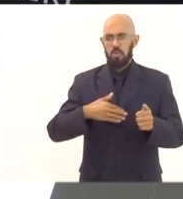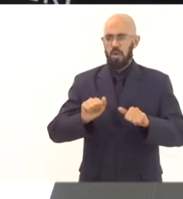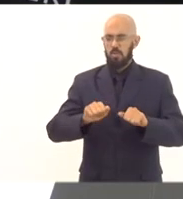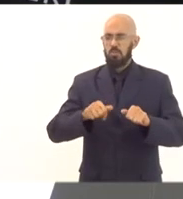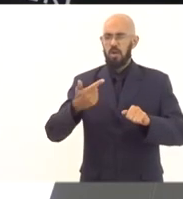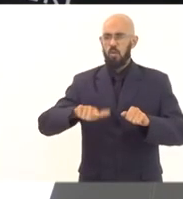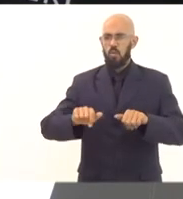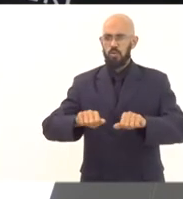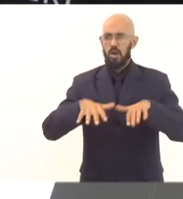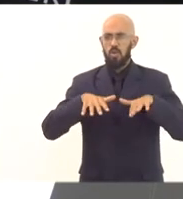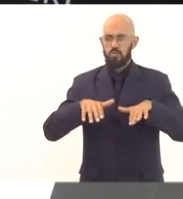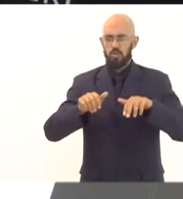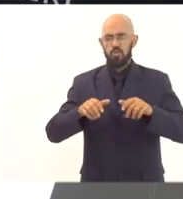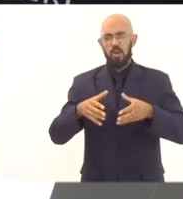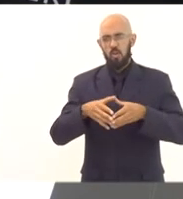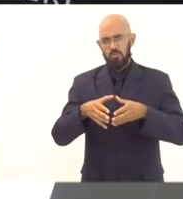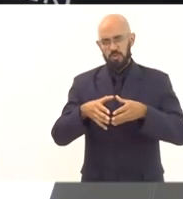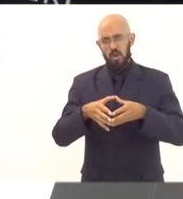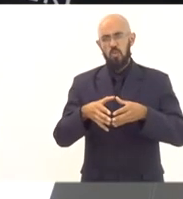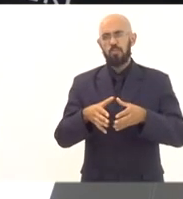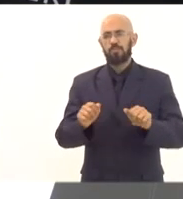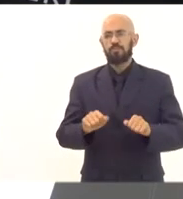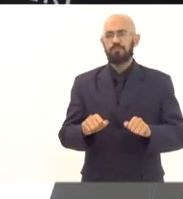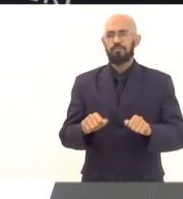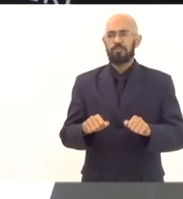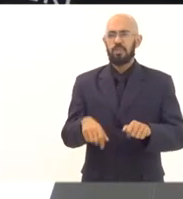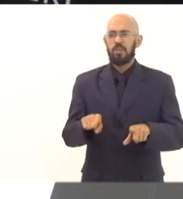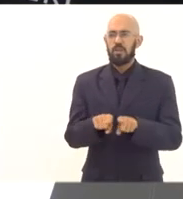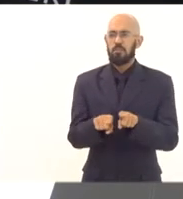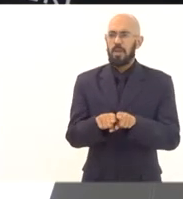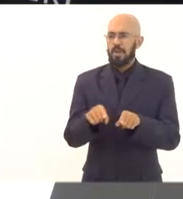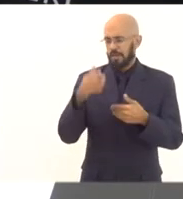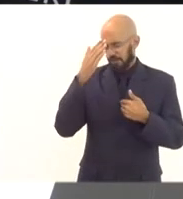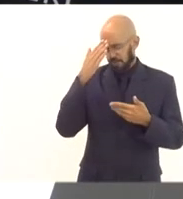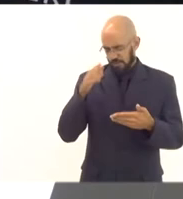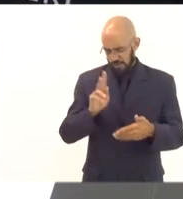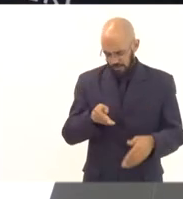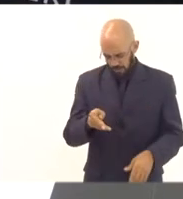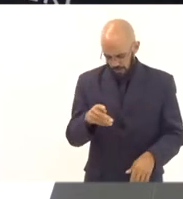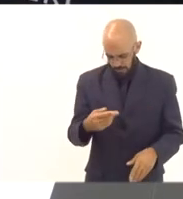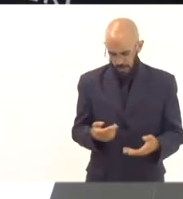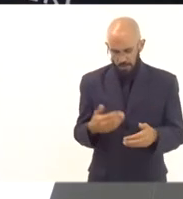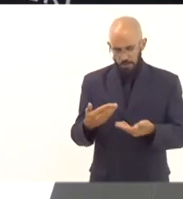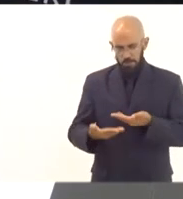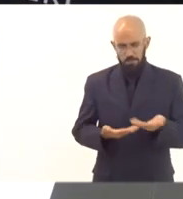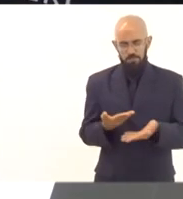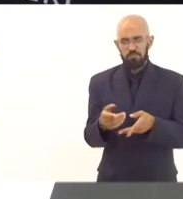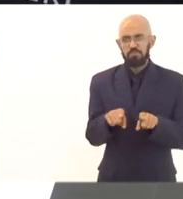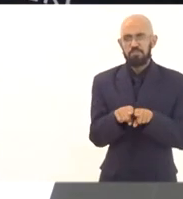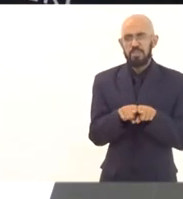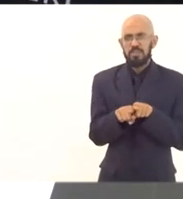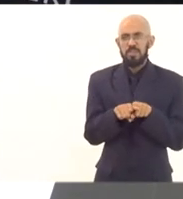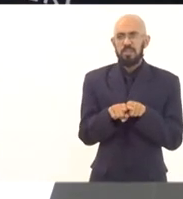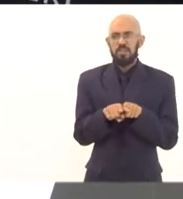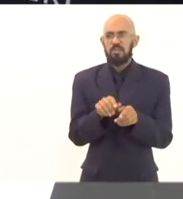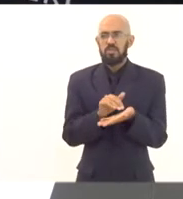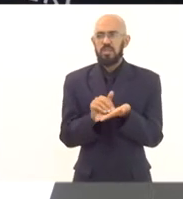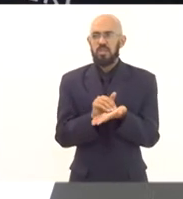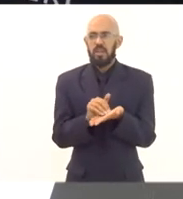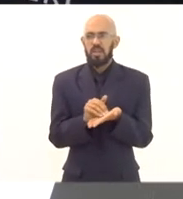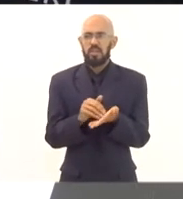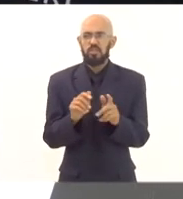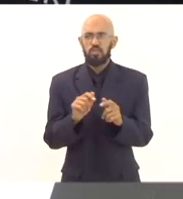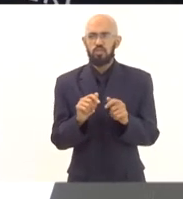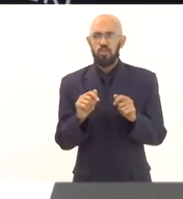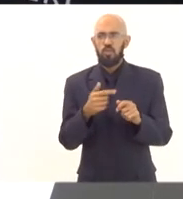Odessa dessa condição e agradecer aí sempre a parceria dessa casa com secretaria de governo